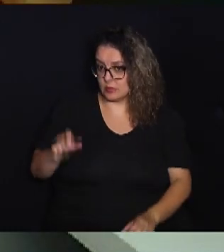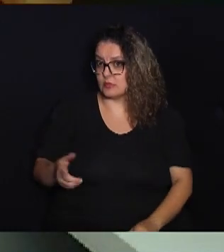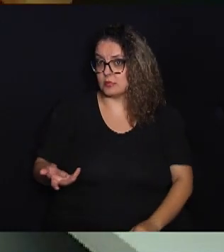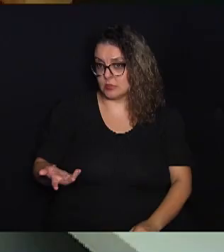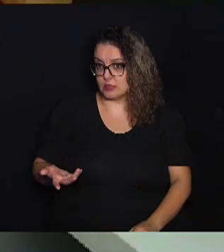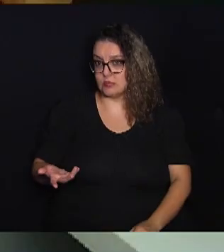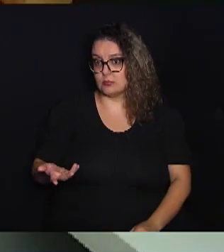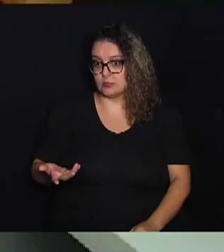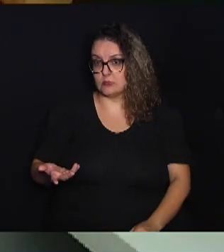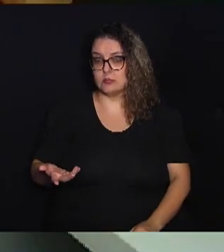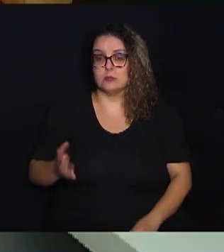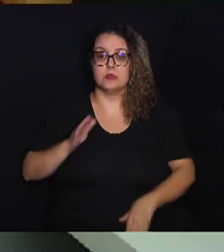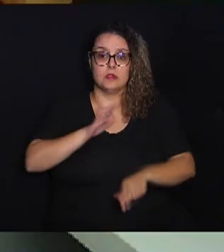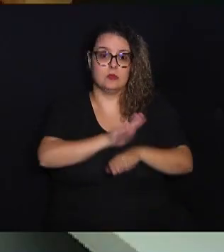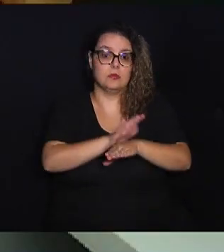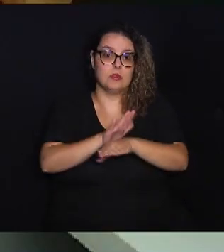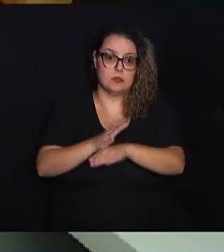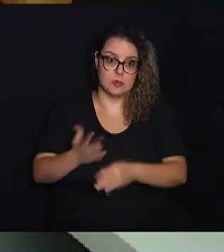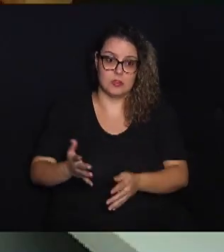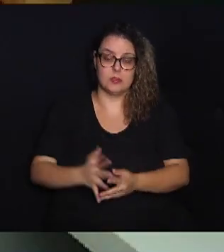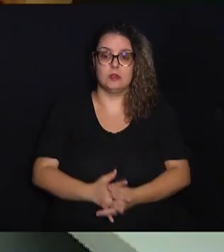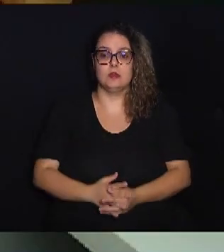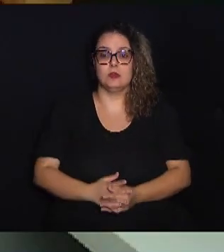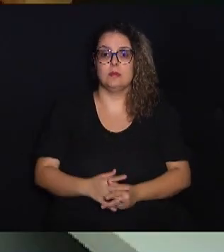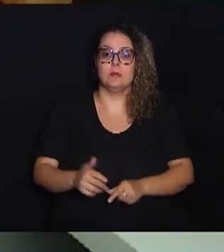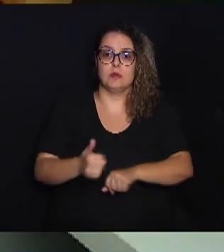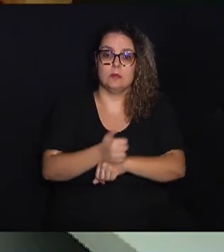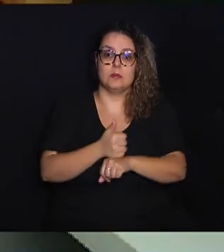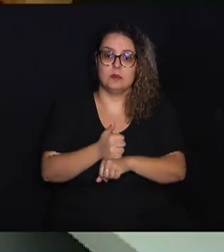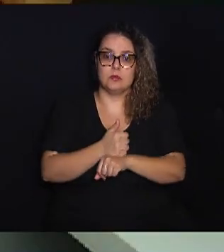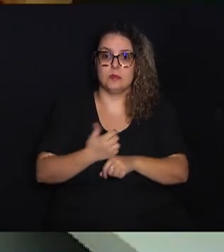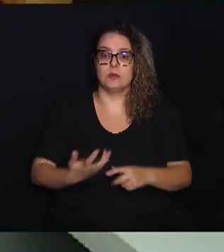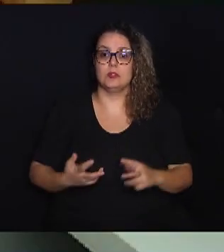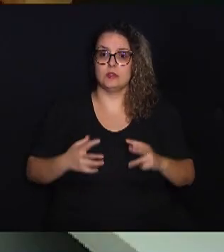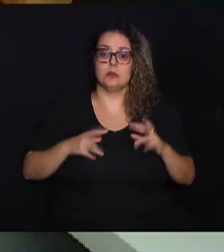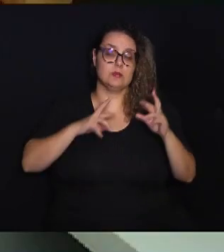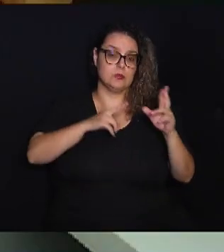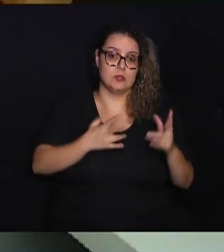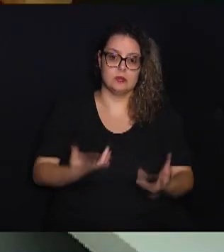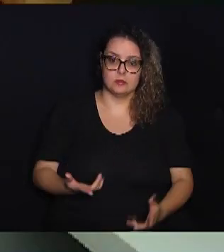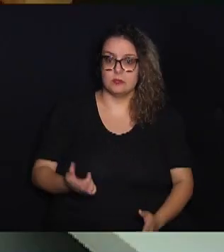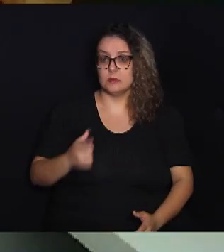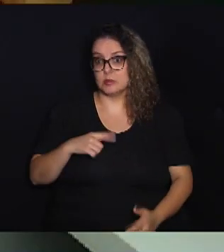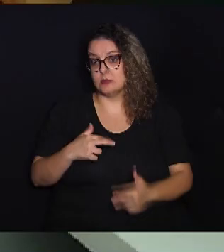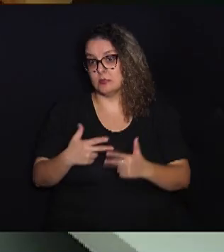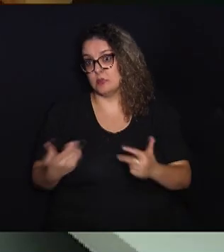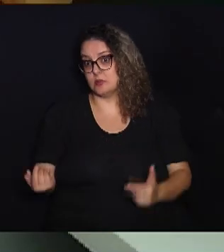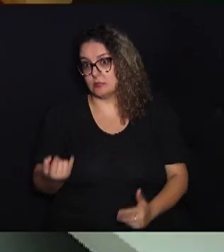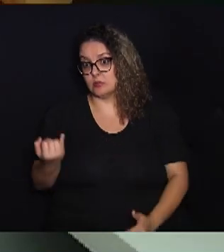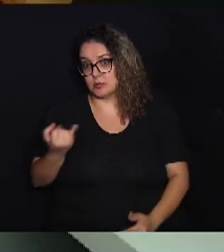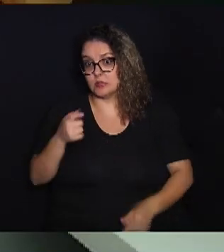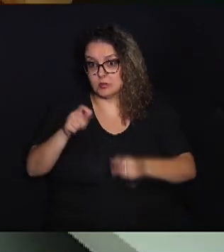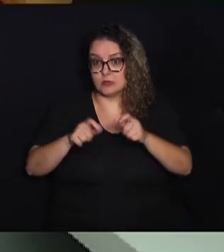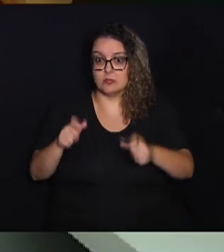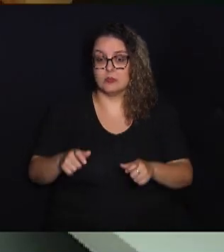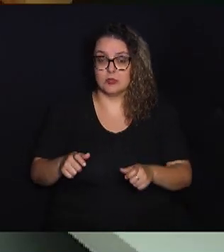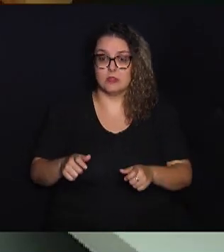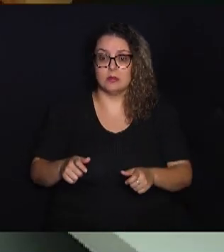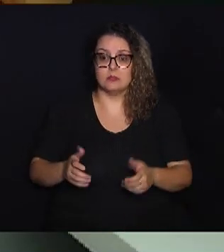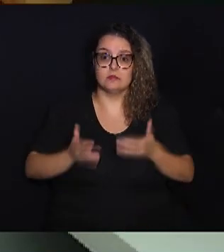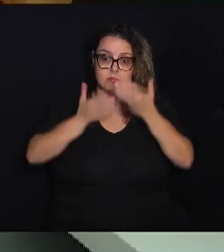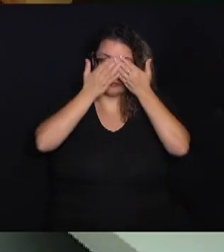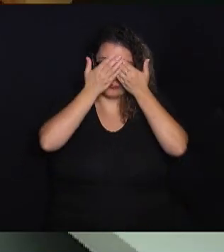gente está aí para ajudar como profissional do sono, mas existe uma coisa muito importante que as pessoas negligenciam, que a gente